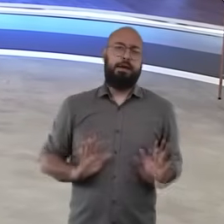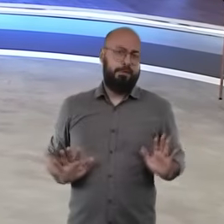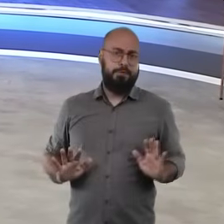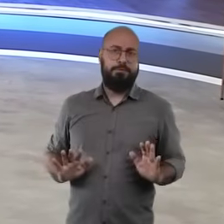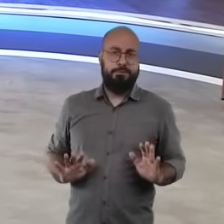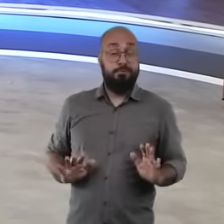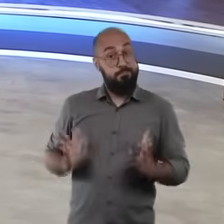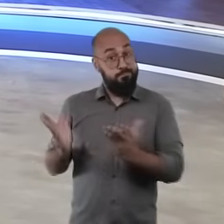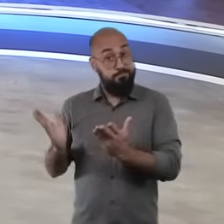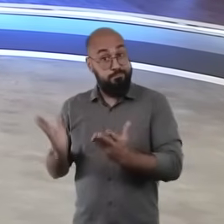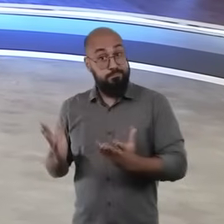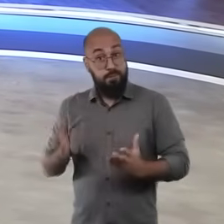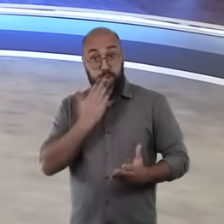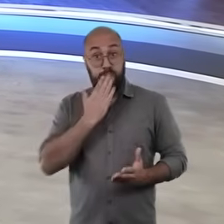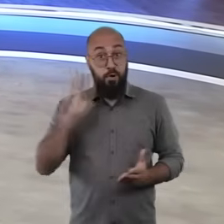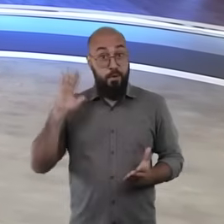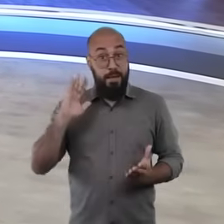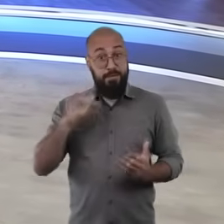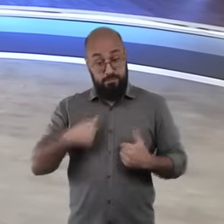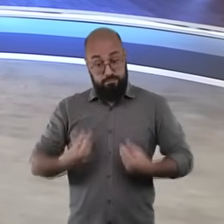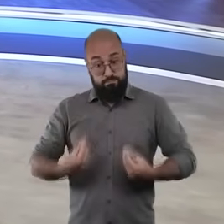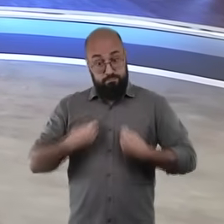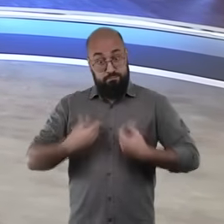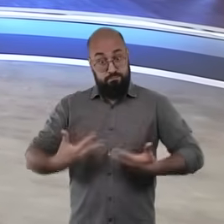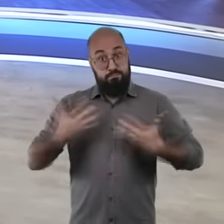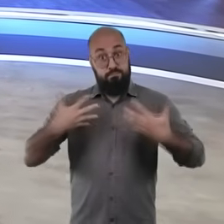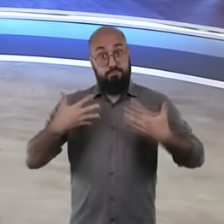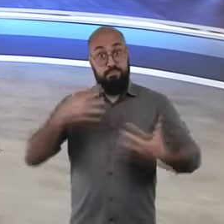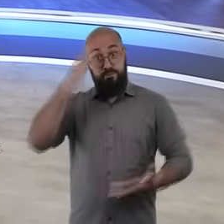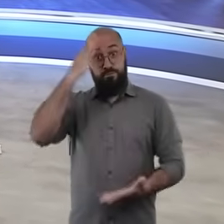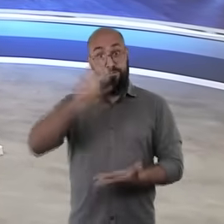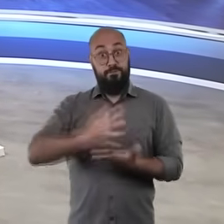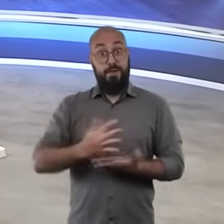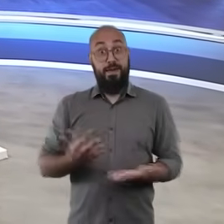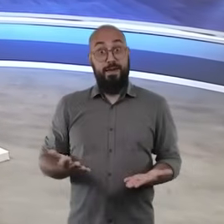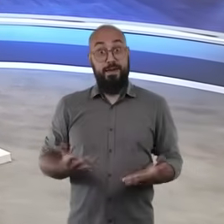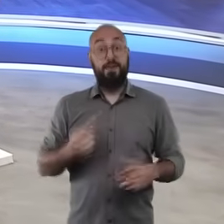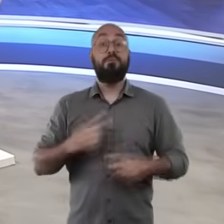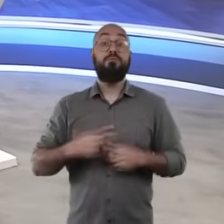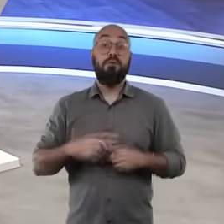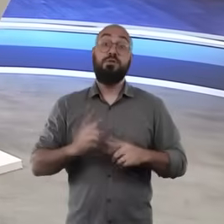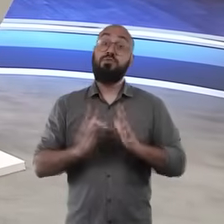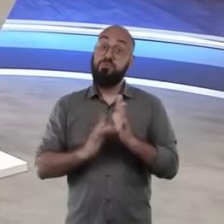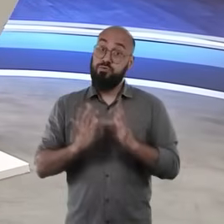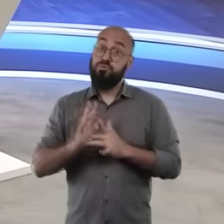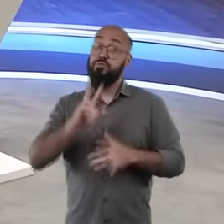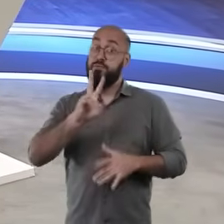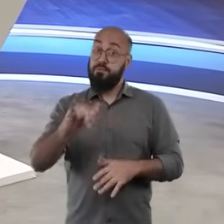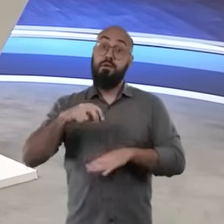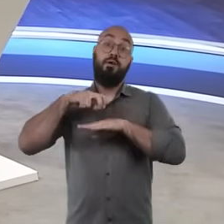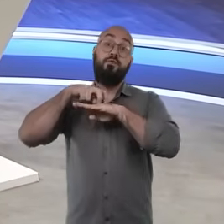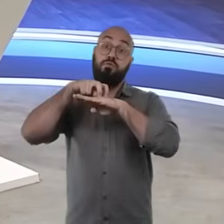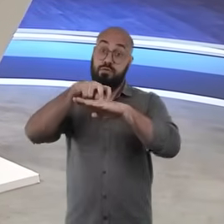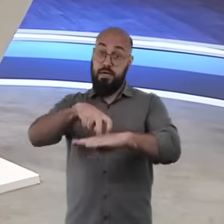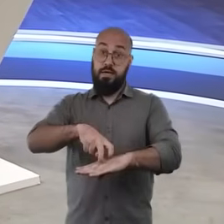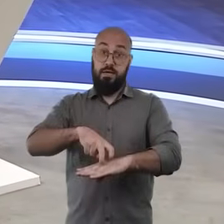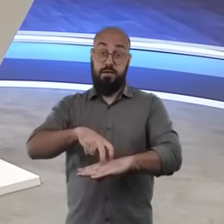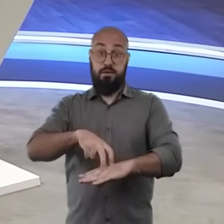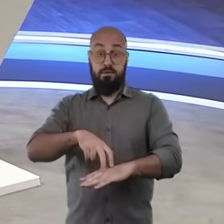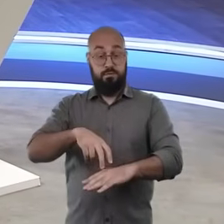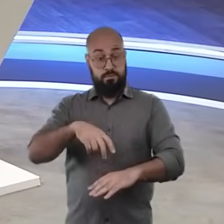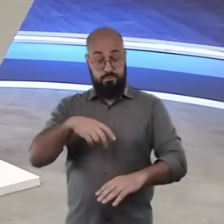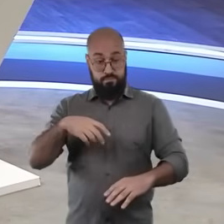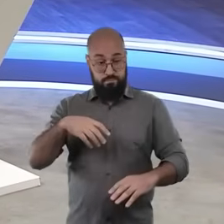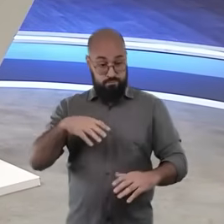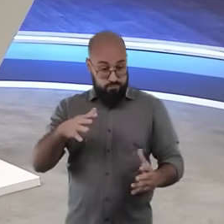de esperança, de alegria, de fé, porque Jesus vai voltar e Ele vai nos receber para estarmos com